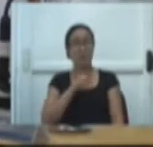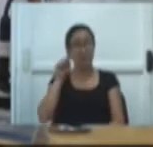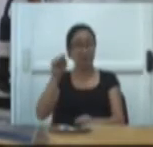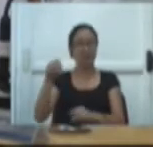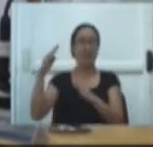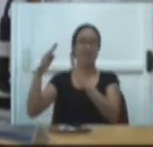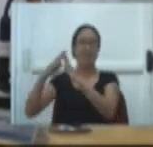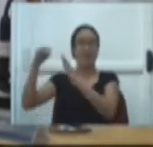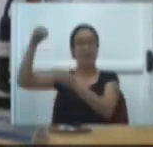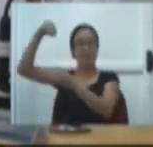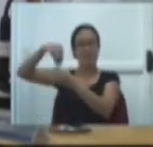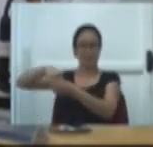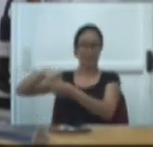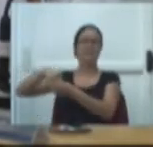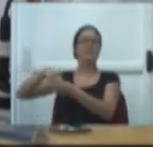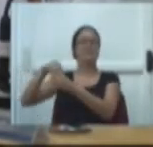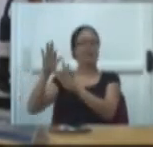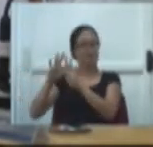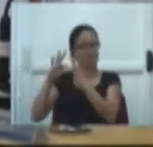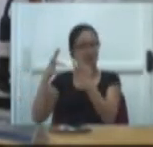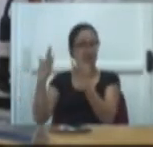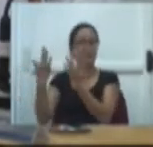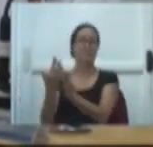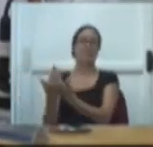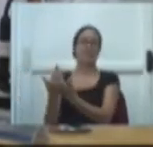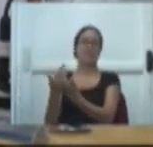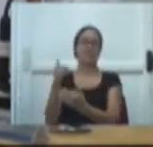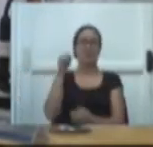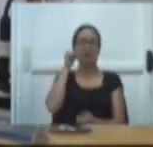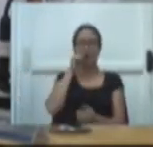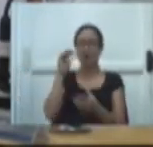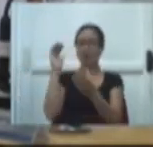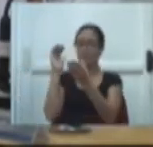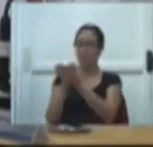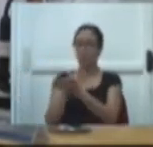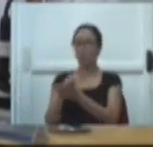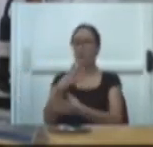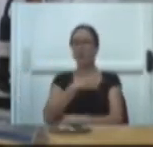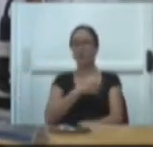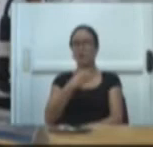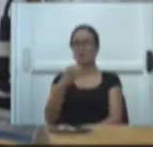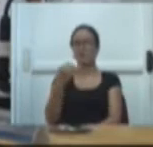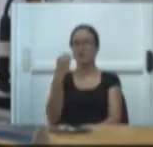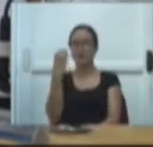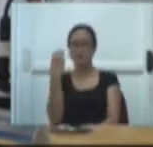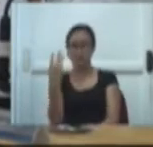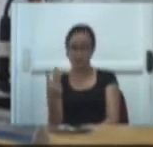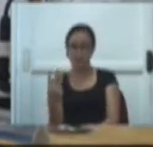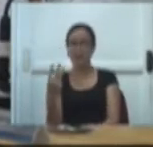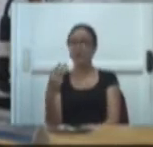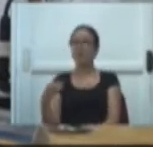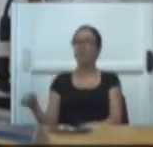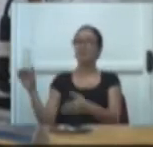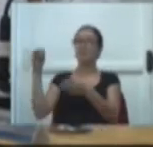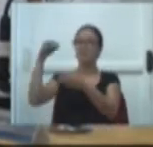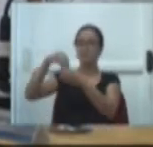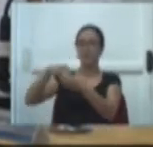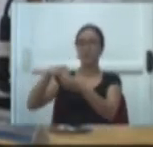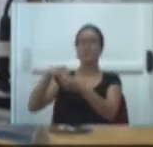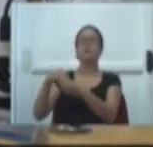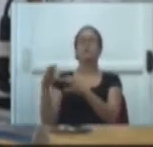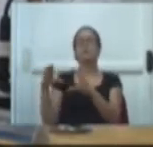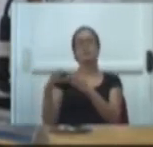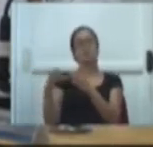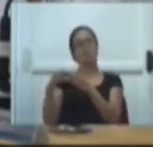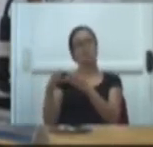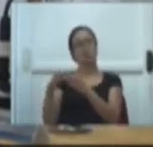morava nela com a sua família, com a Rita, suas três filhas, você fazia a comunidade terapêutica Filhos e